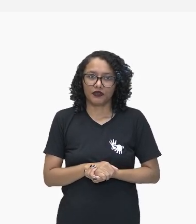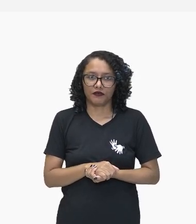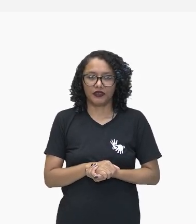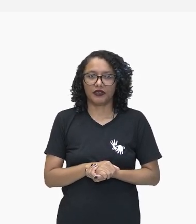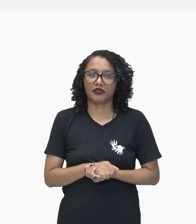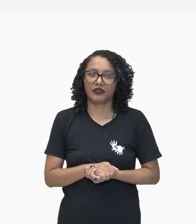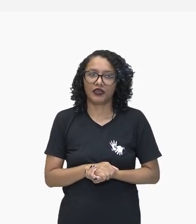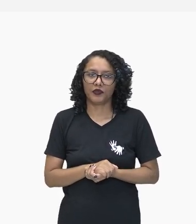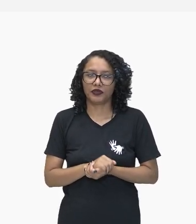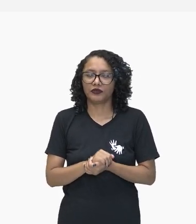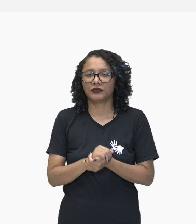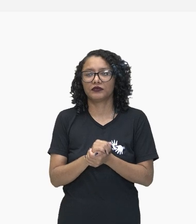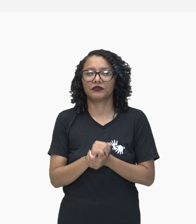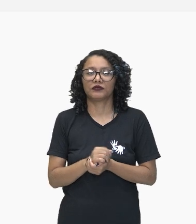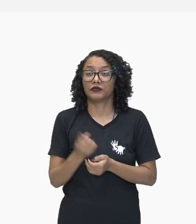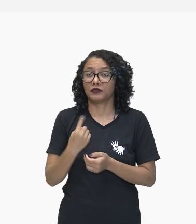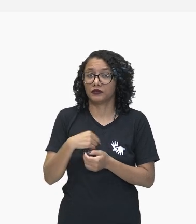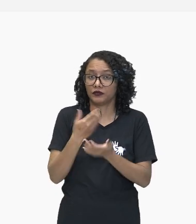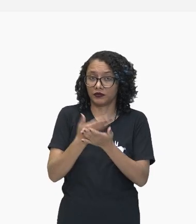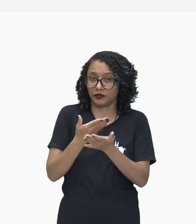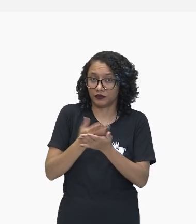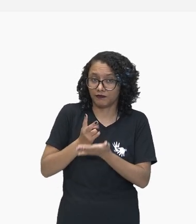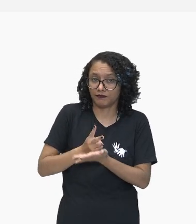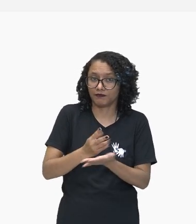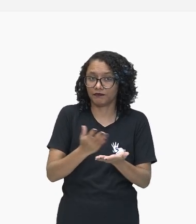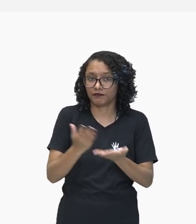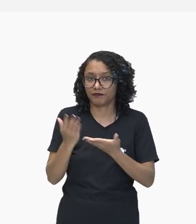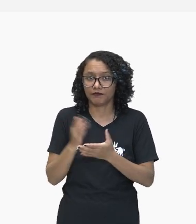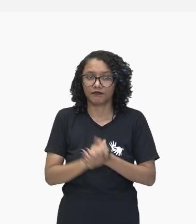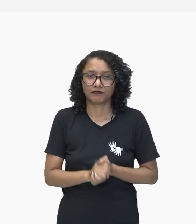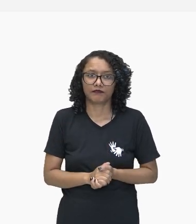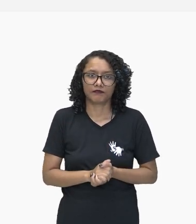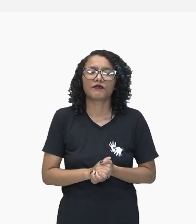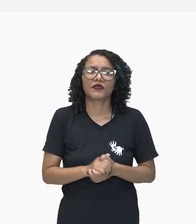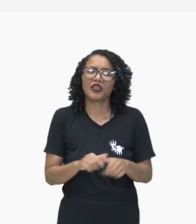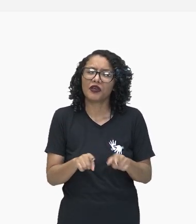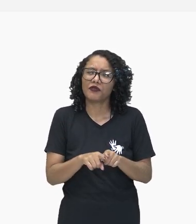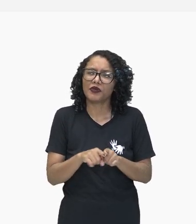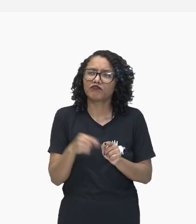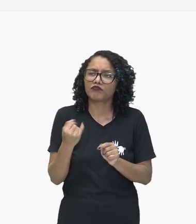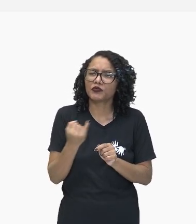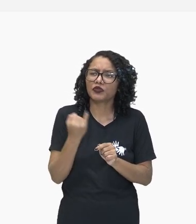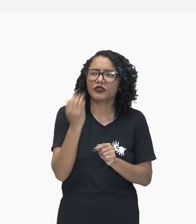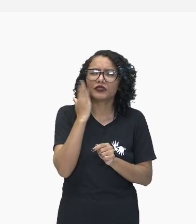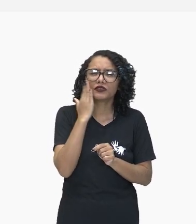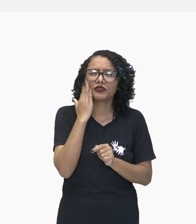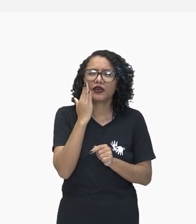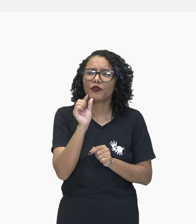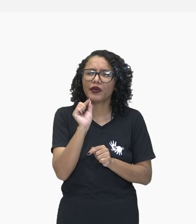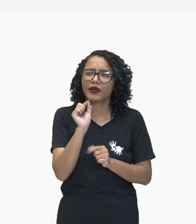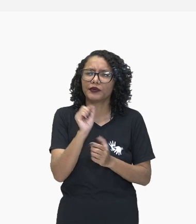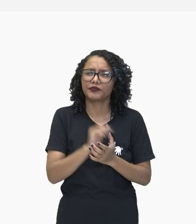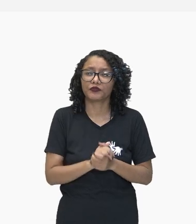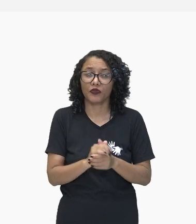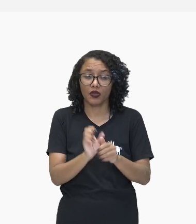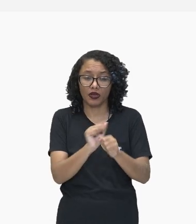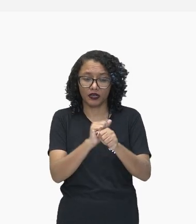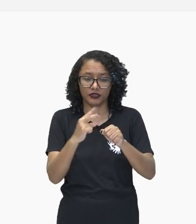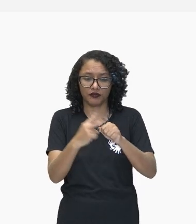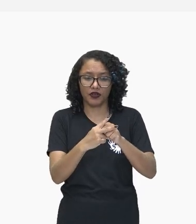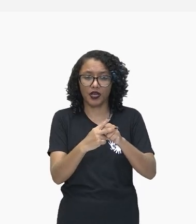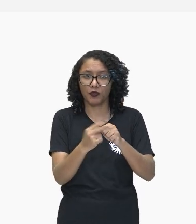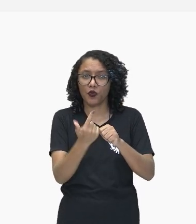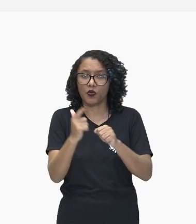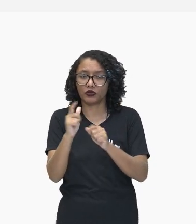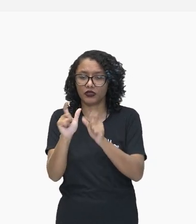mais no universo dos advérbios. Então é importante entender que os advérbios modificam outras